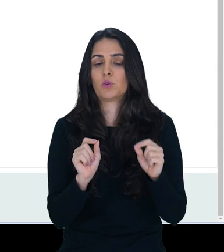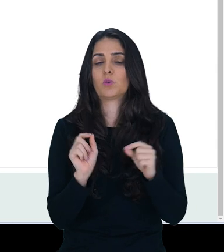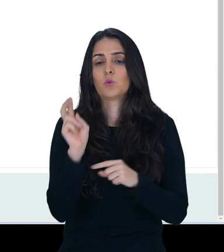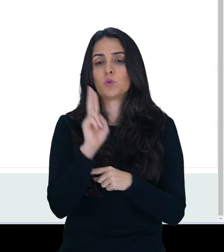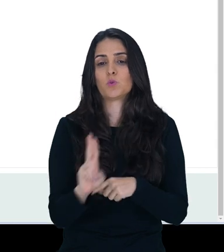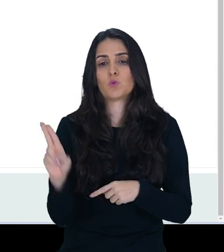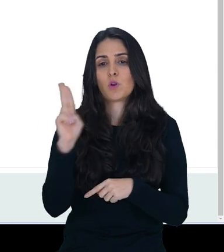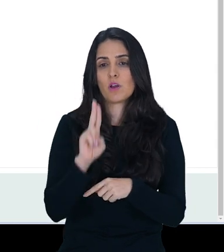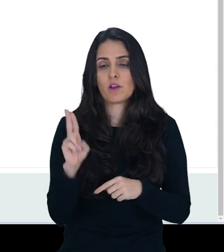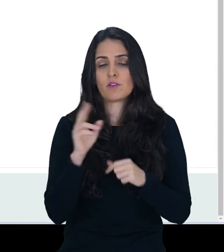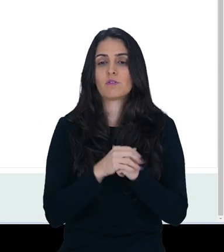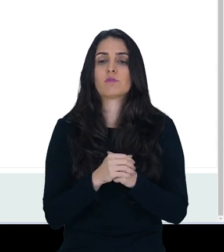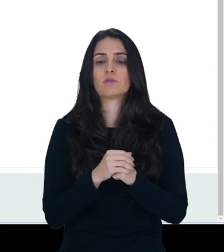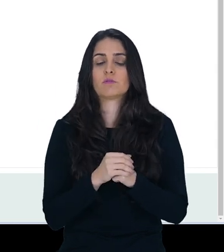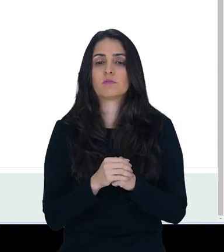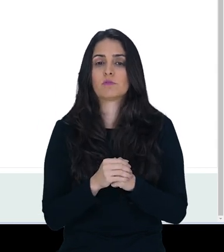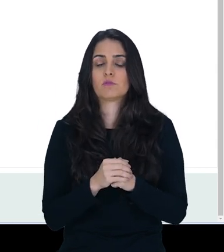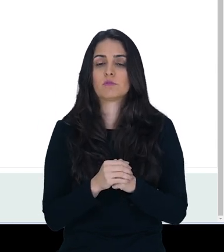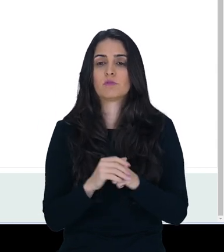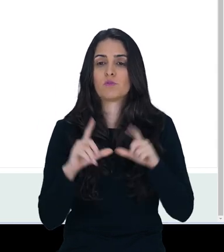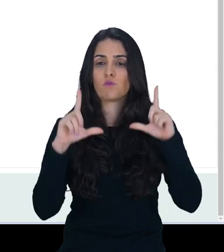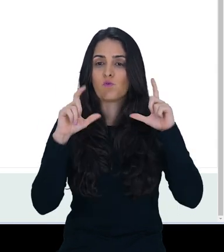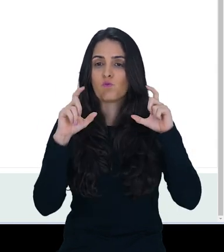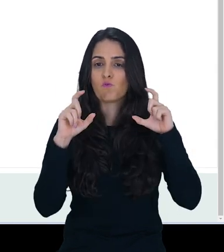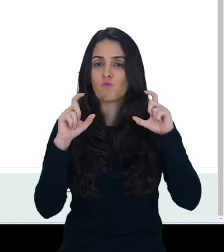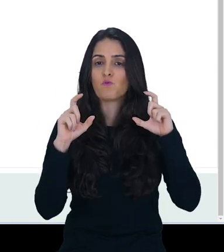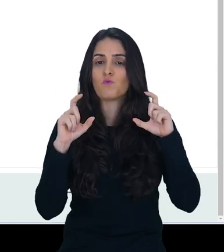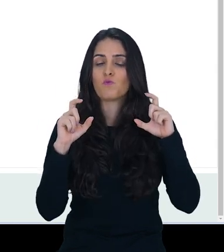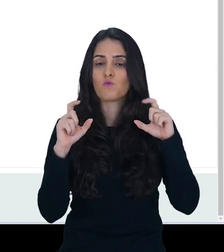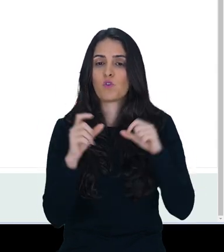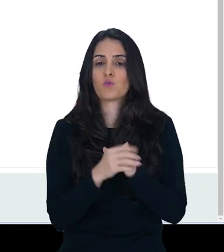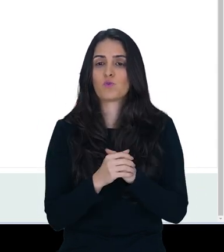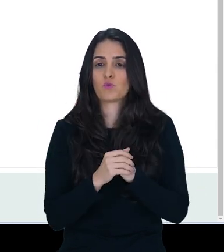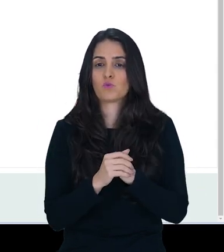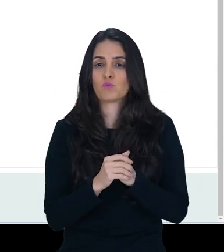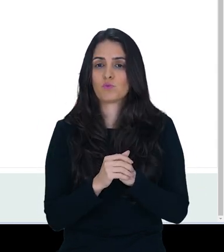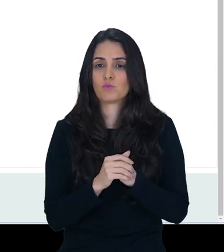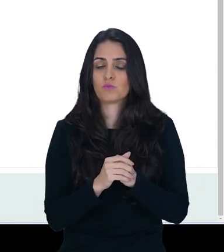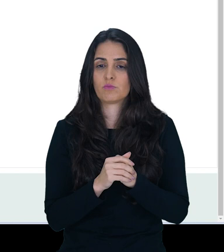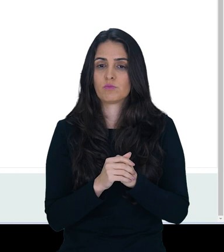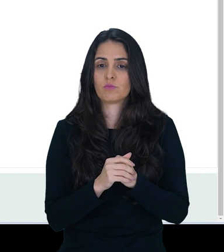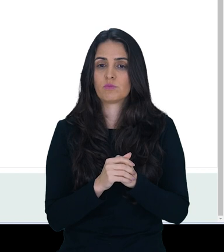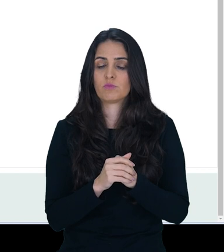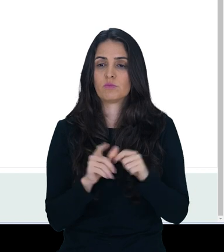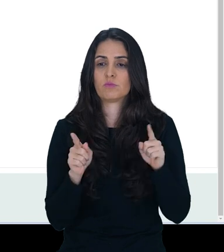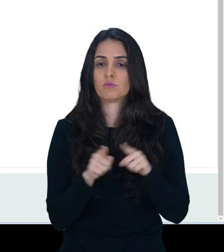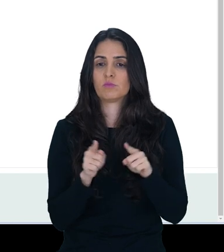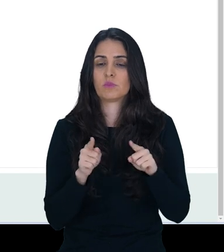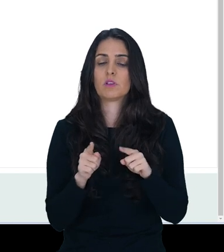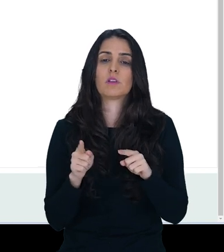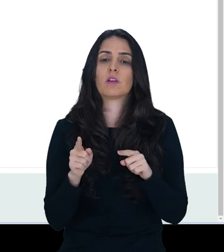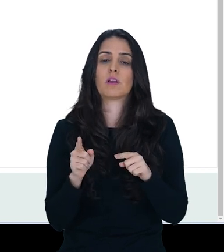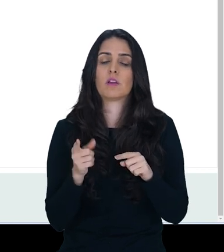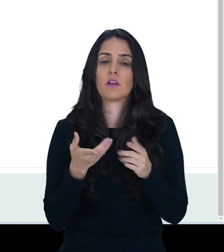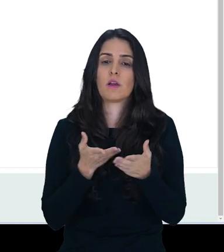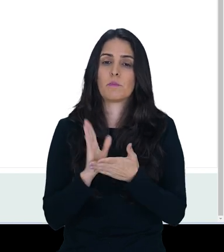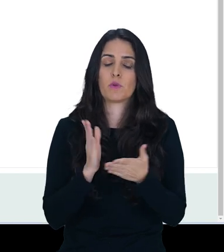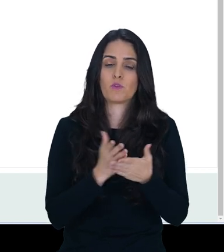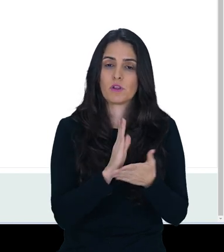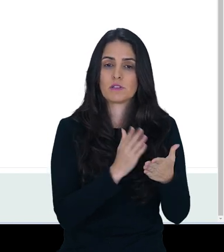quero usuário eu quero a fotinho do usuário e eu quero tá de